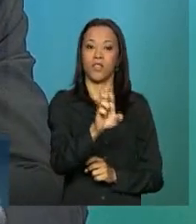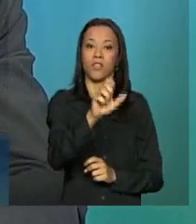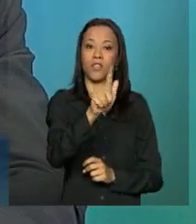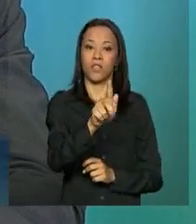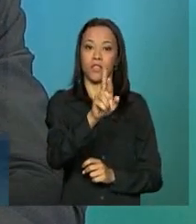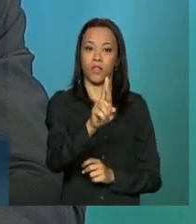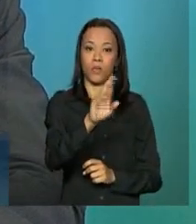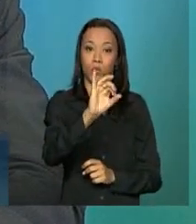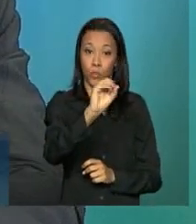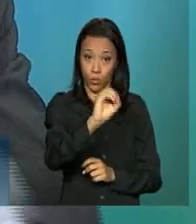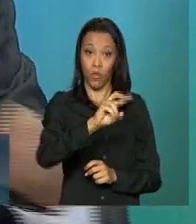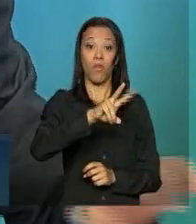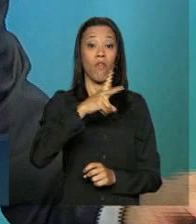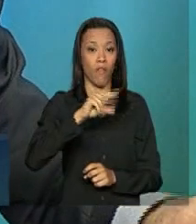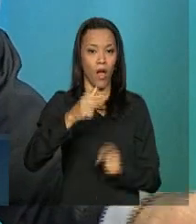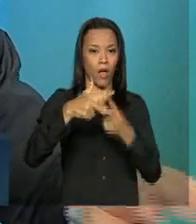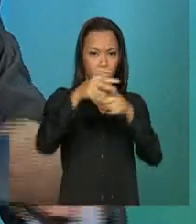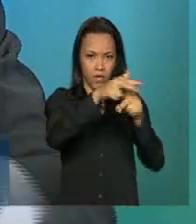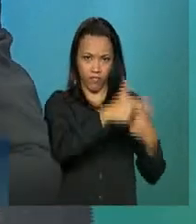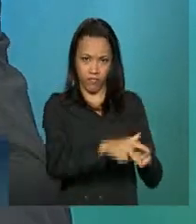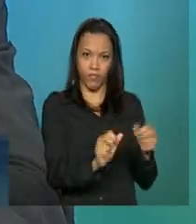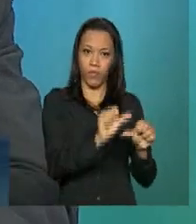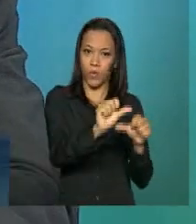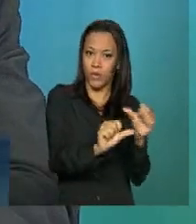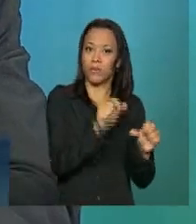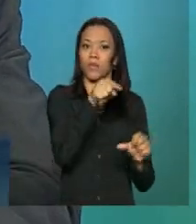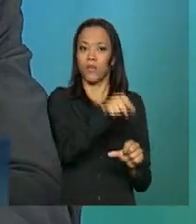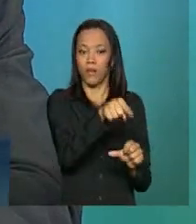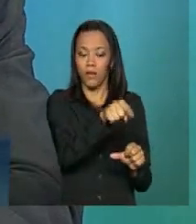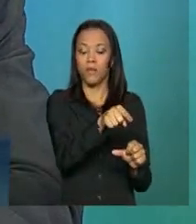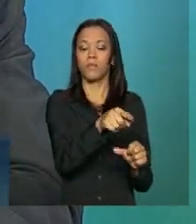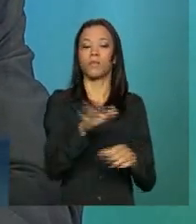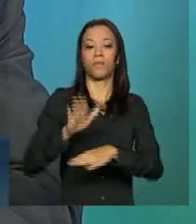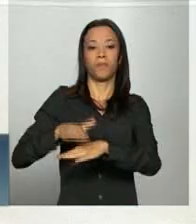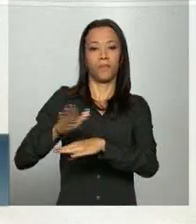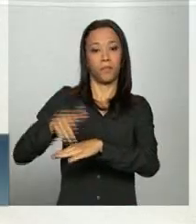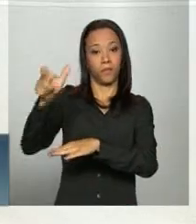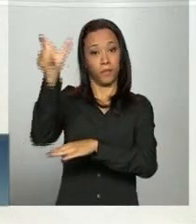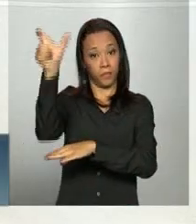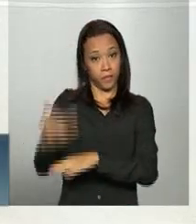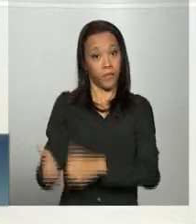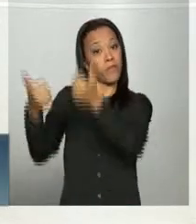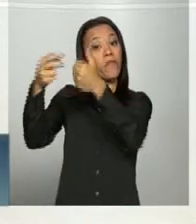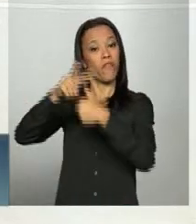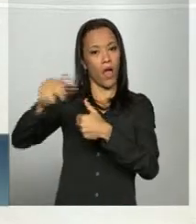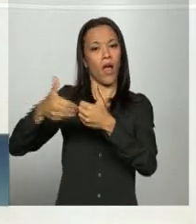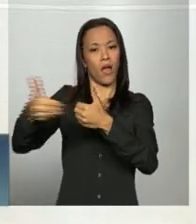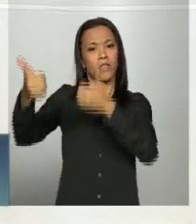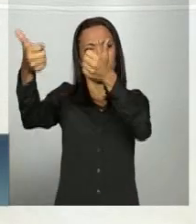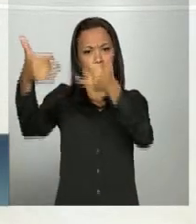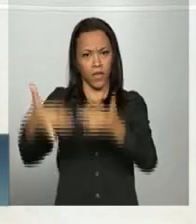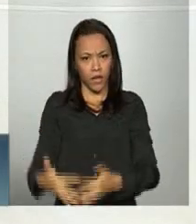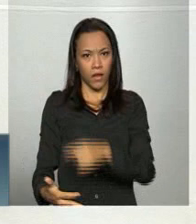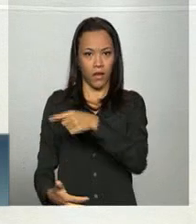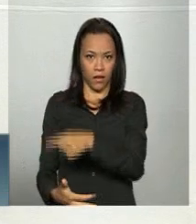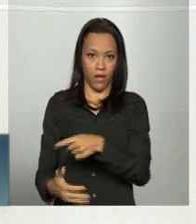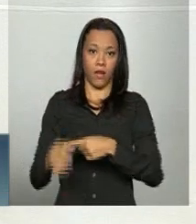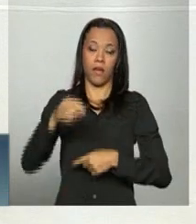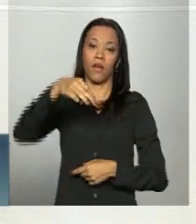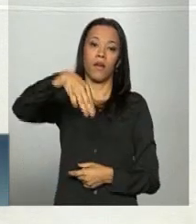vamos modificar, o presidente Miriam vai explicar, de tal maneira que